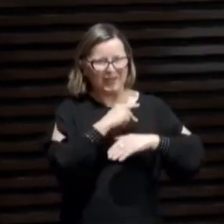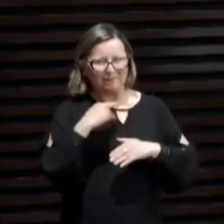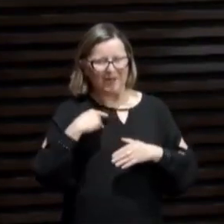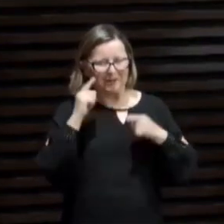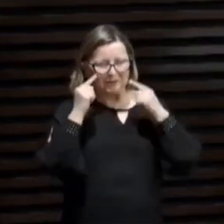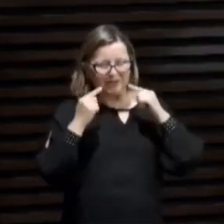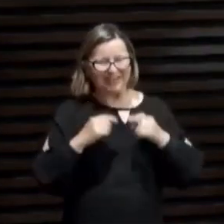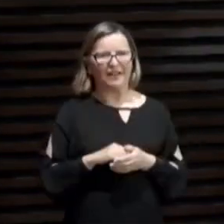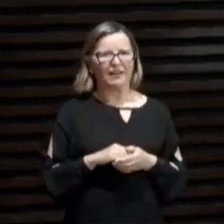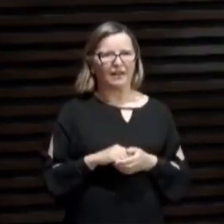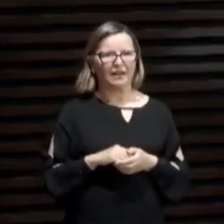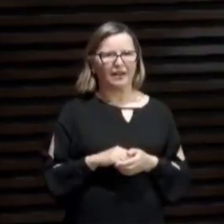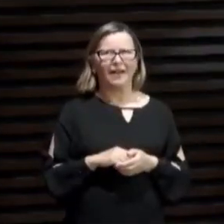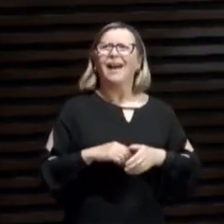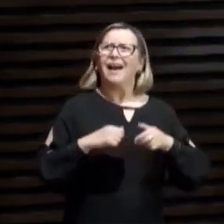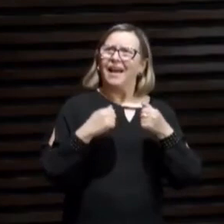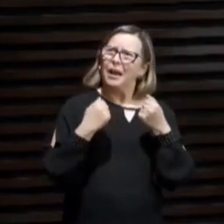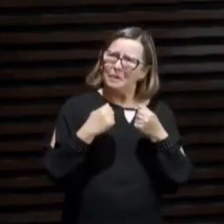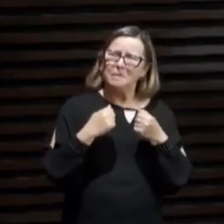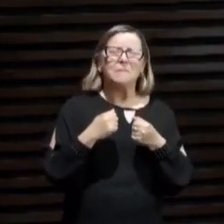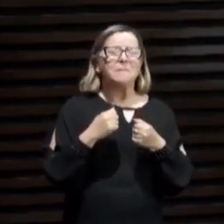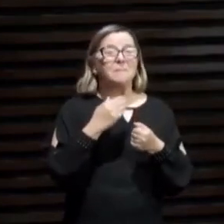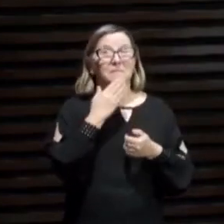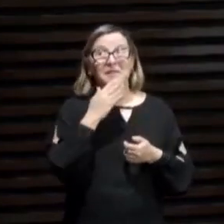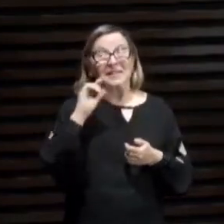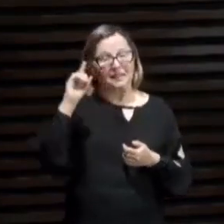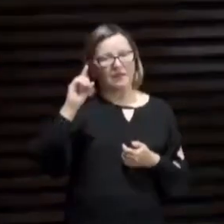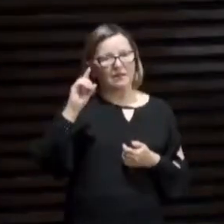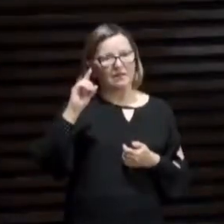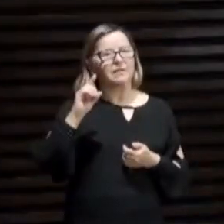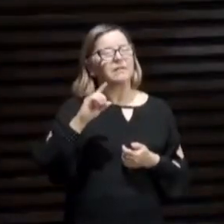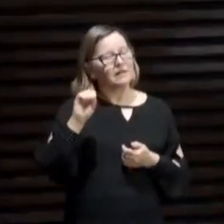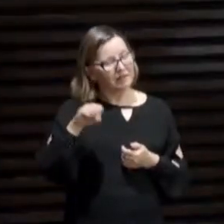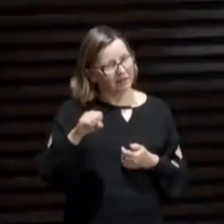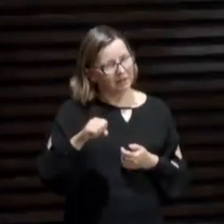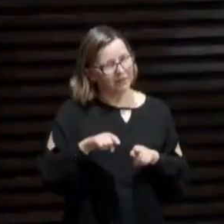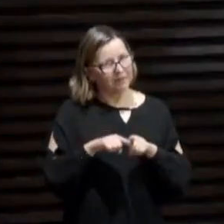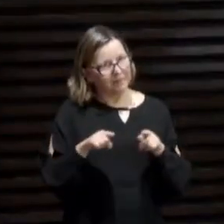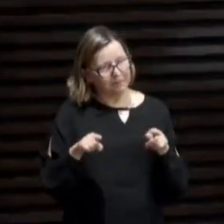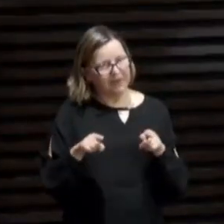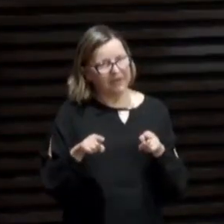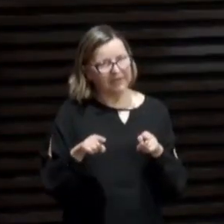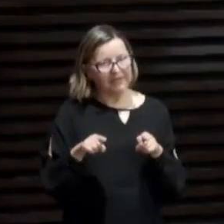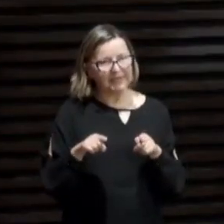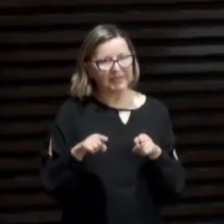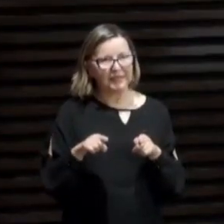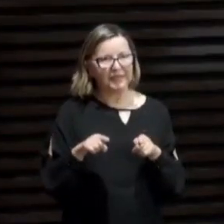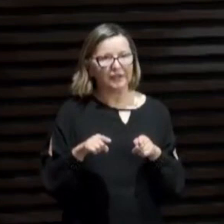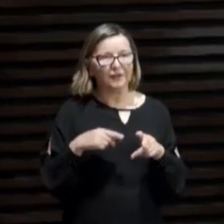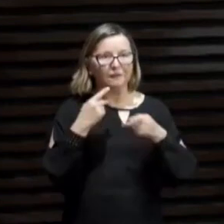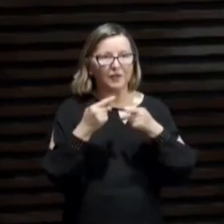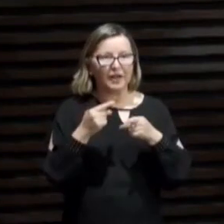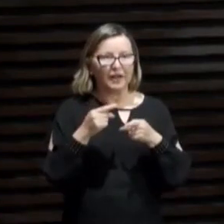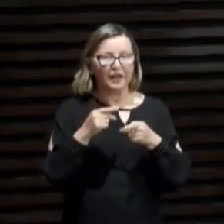Ah, mas eu não tenho que pedir para Deus, pastor? Tem. Como é que tem que ser as nossas orações? Seja feita a tua vontade.